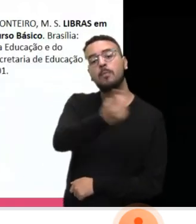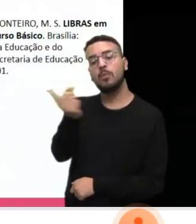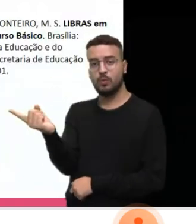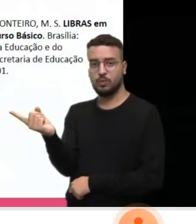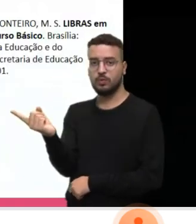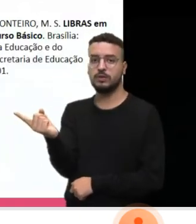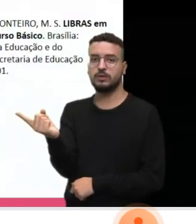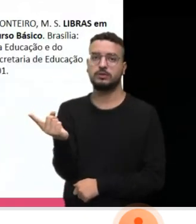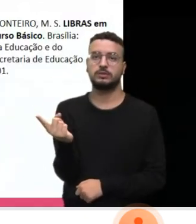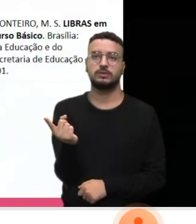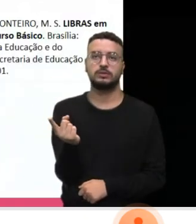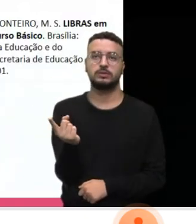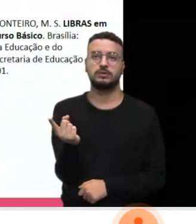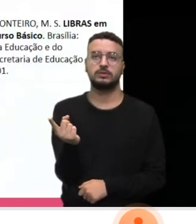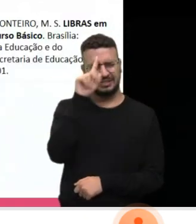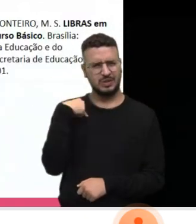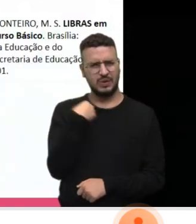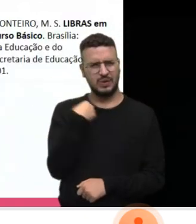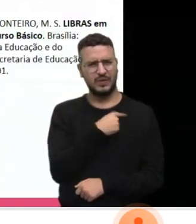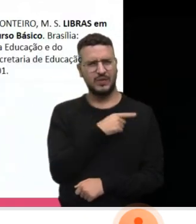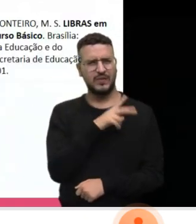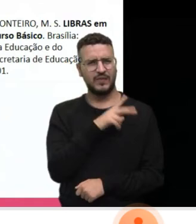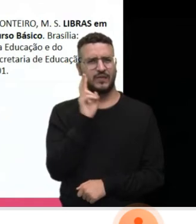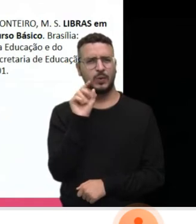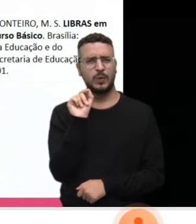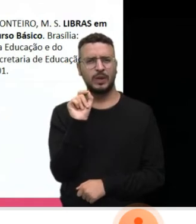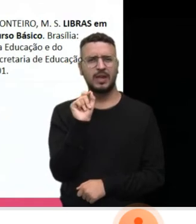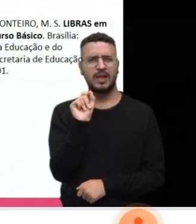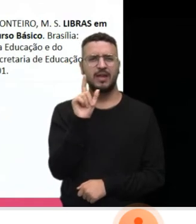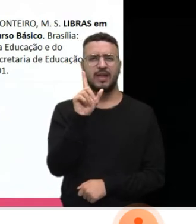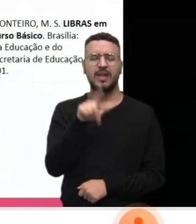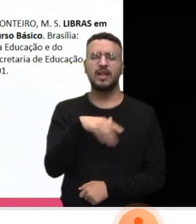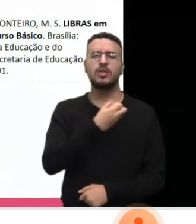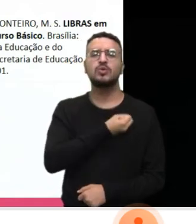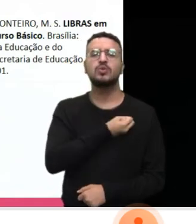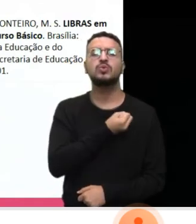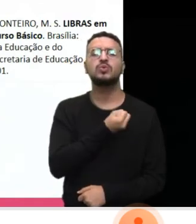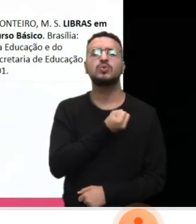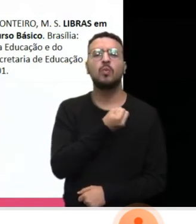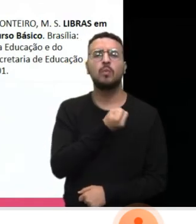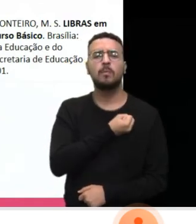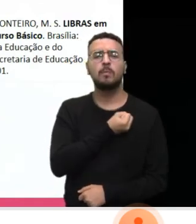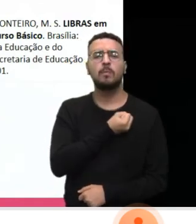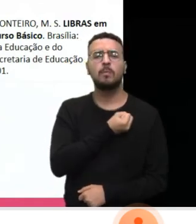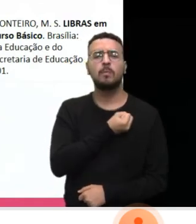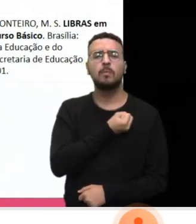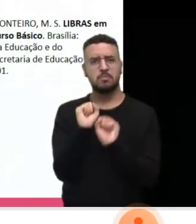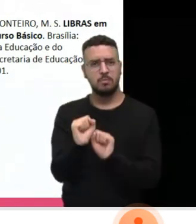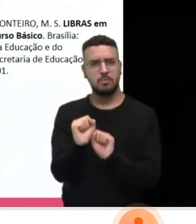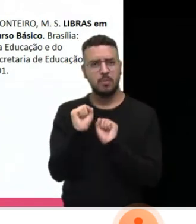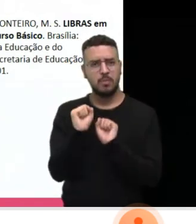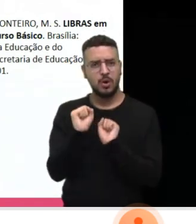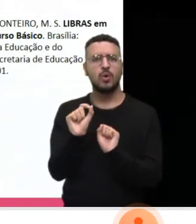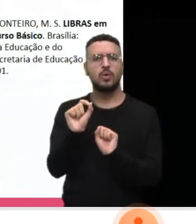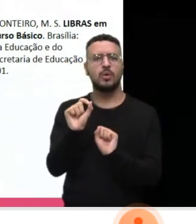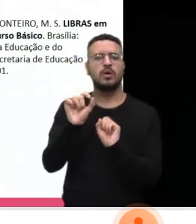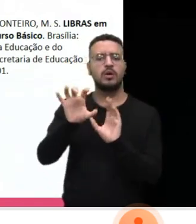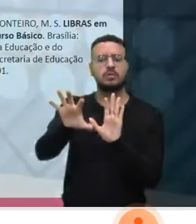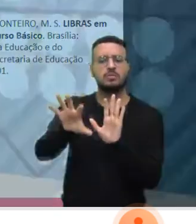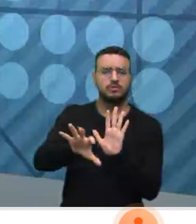se recorda que nós vimos em relação aos numerais na terceira teleaula que ocorre